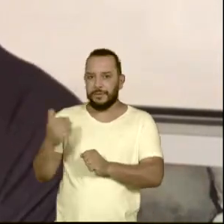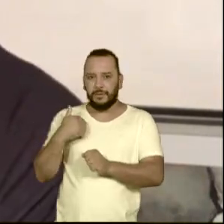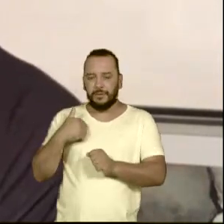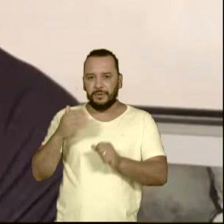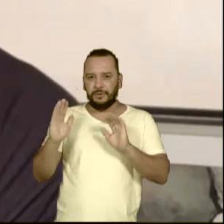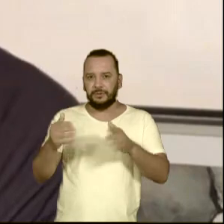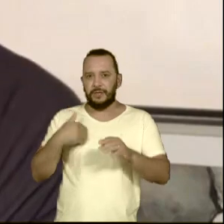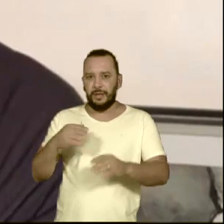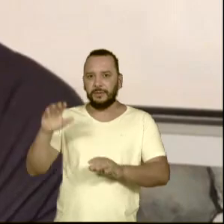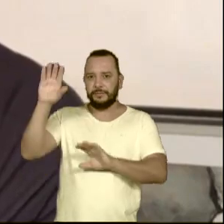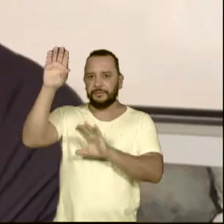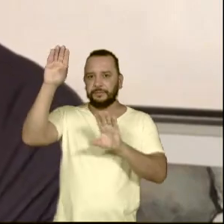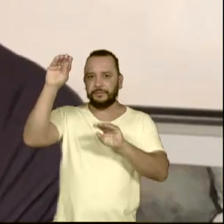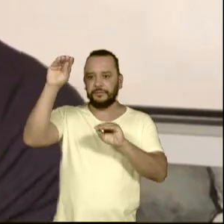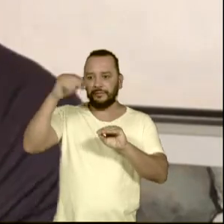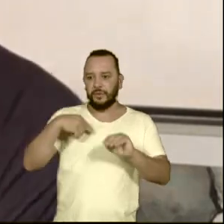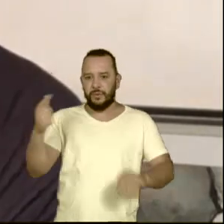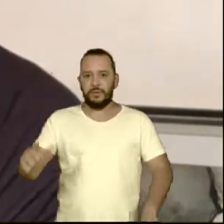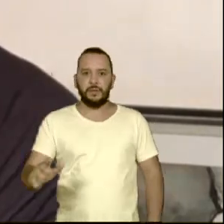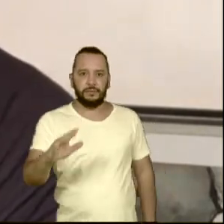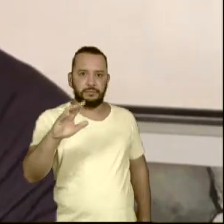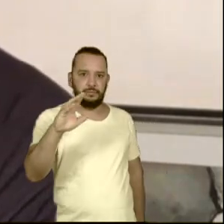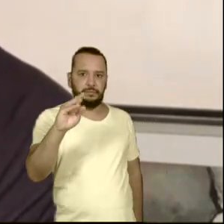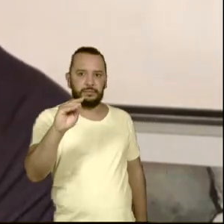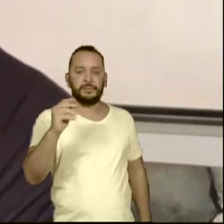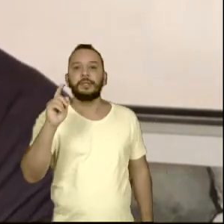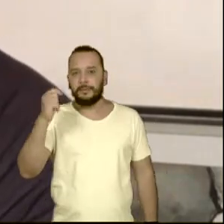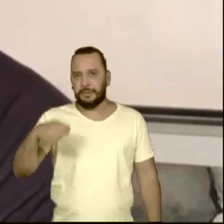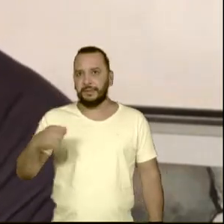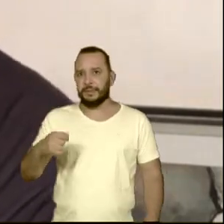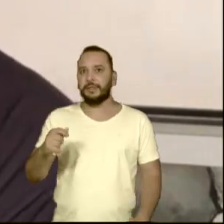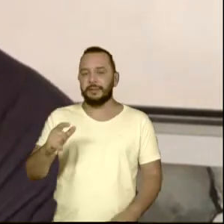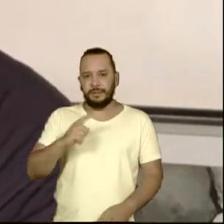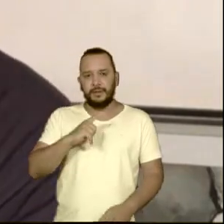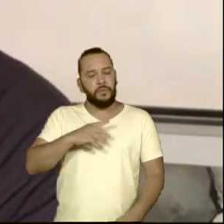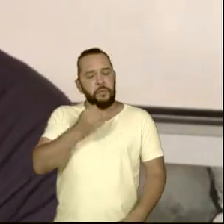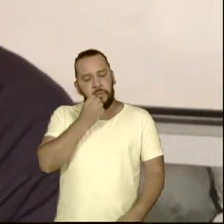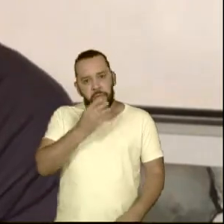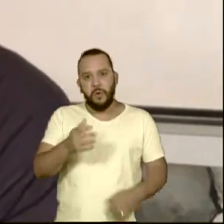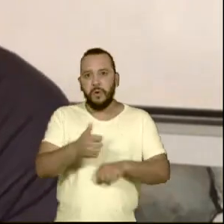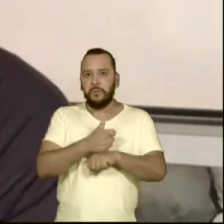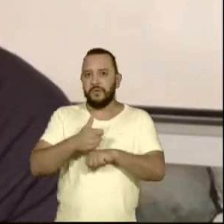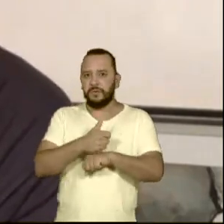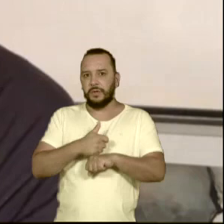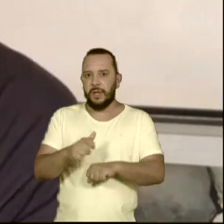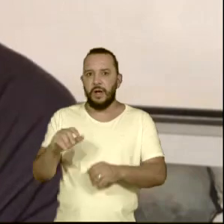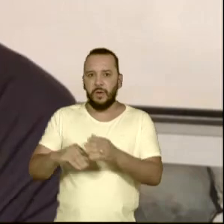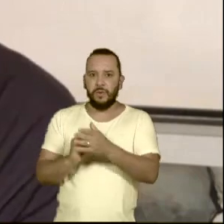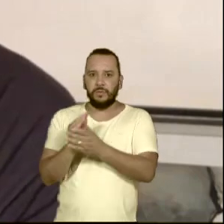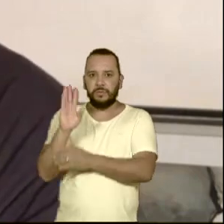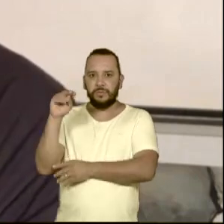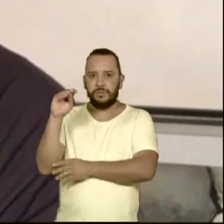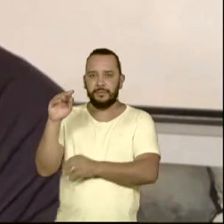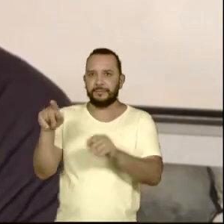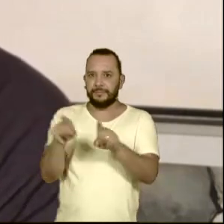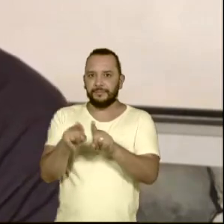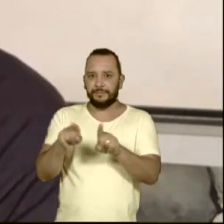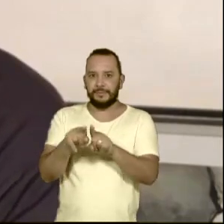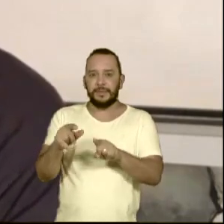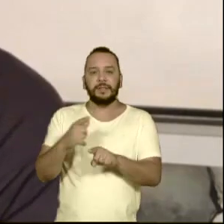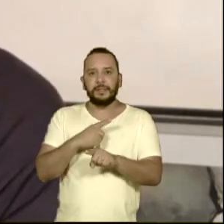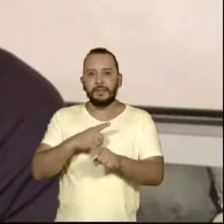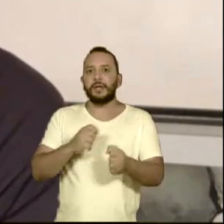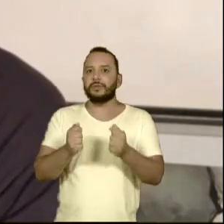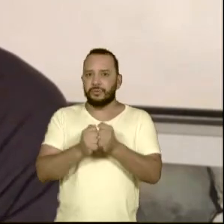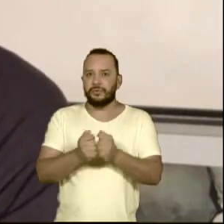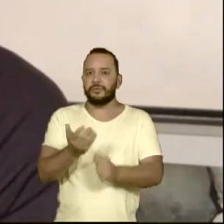fazendo essa segunda mão, tem que ser um bom ator, um bom manipulador de bonecos. Por que tem que ser? Tem que interpretar o texto junto com